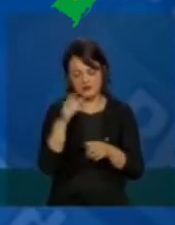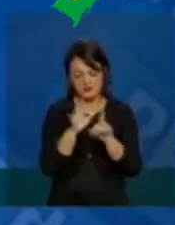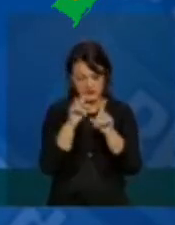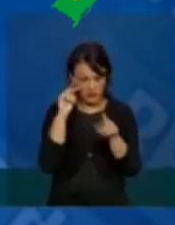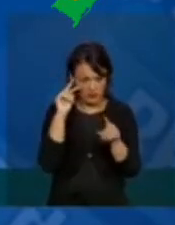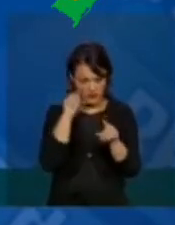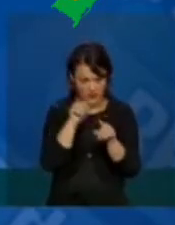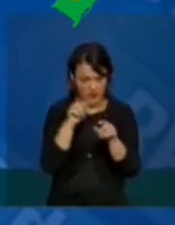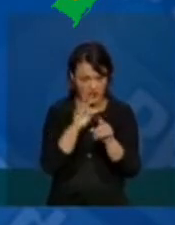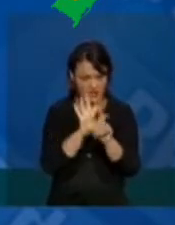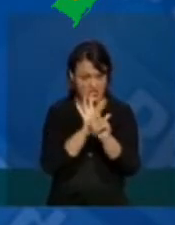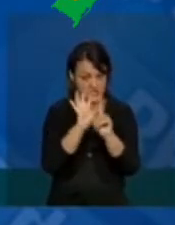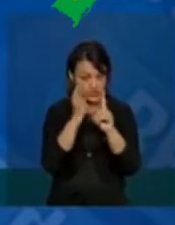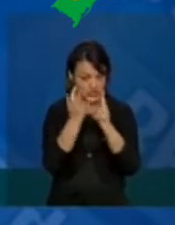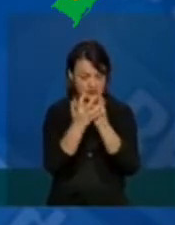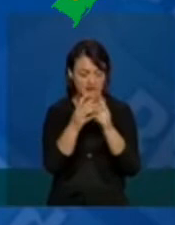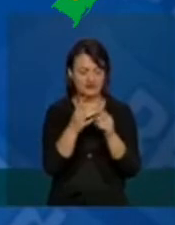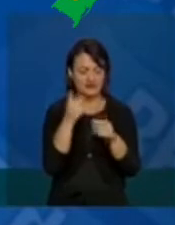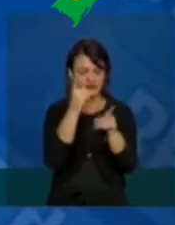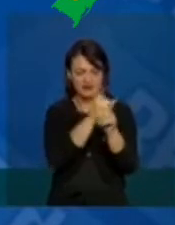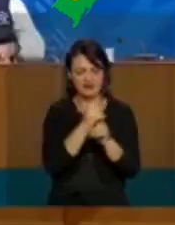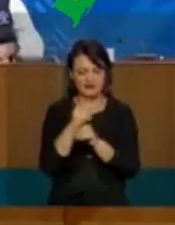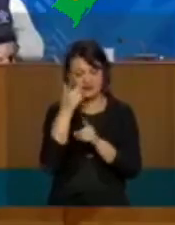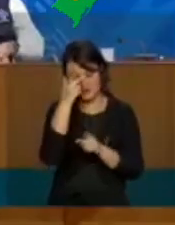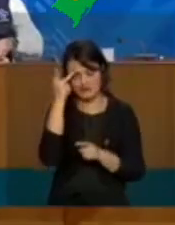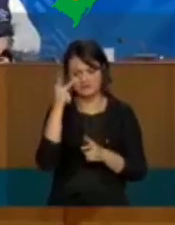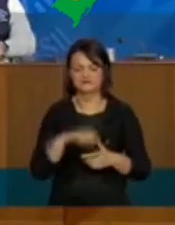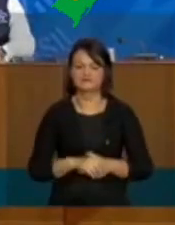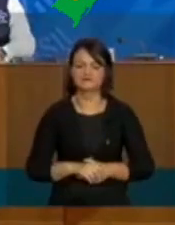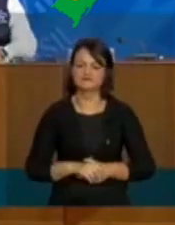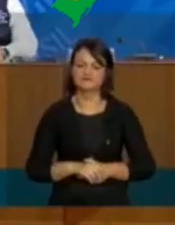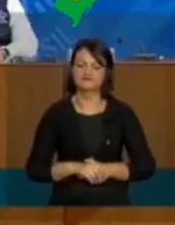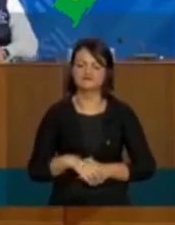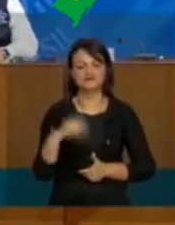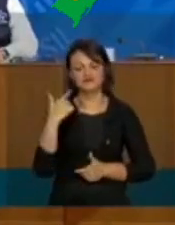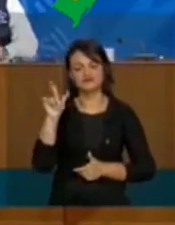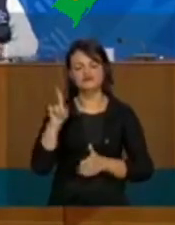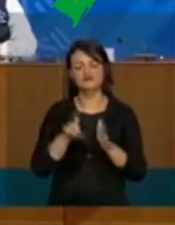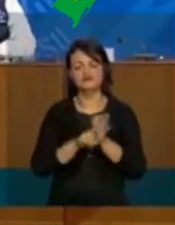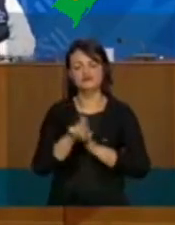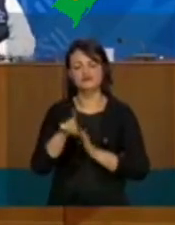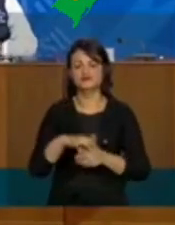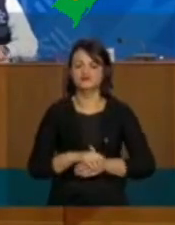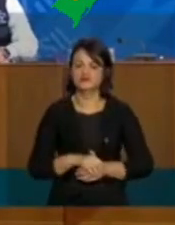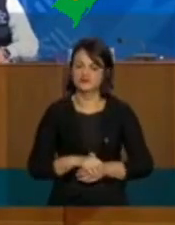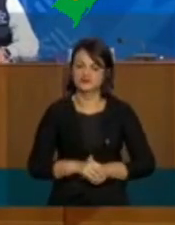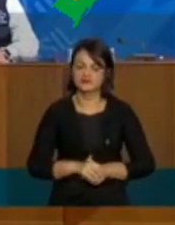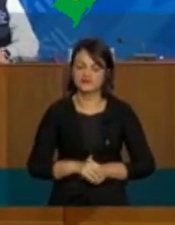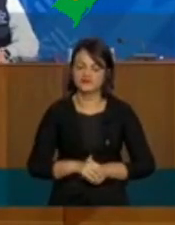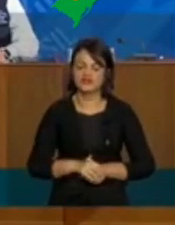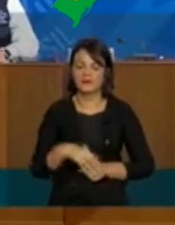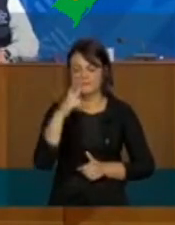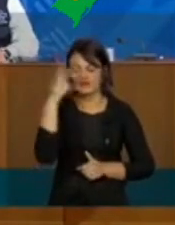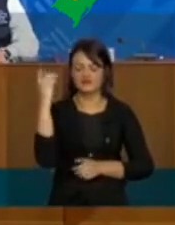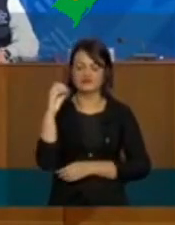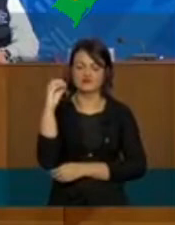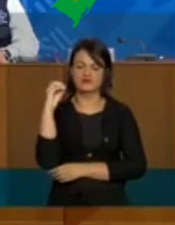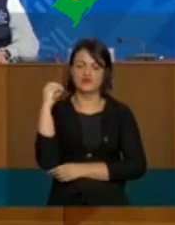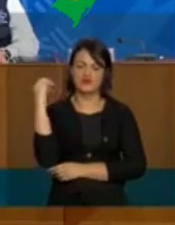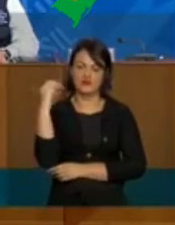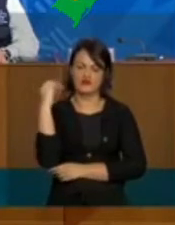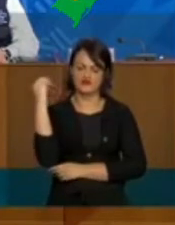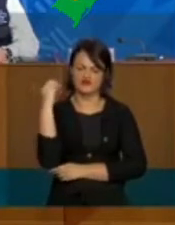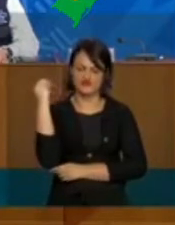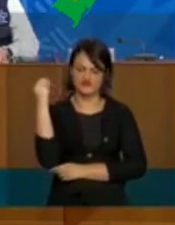isole e investigue os contactantes. Muito bem. Agora aqui para o pessoal lá do Rio Grande do Sul, os